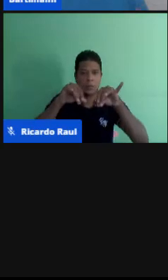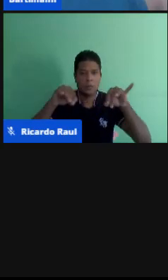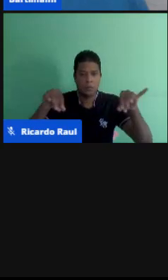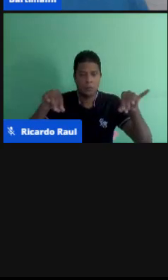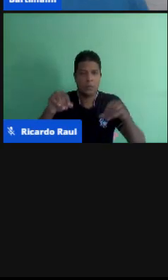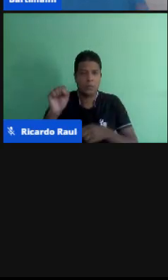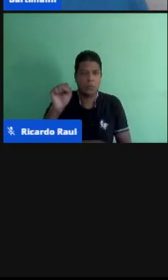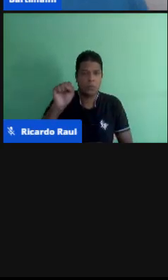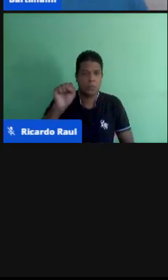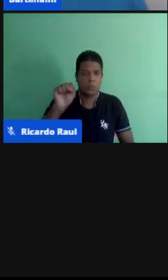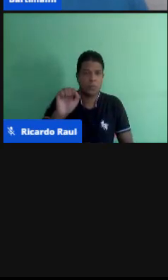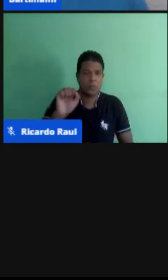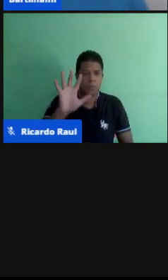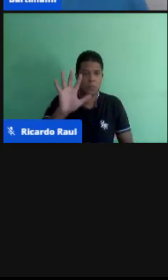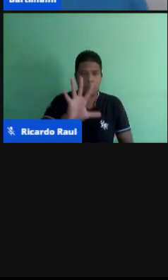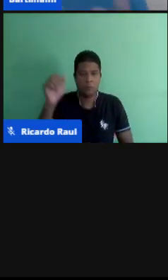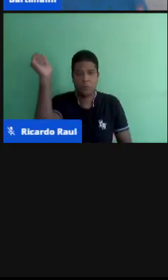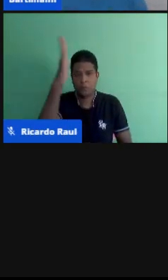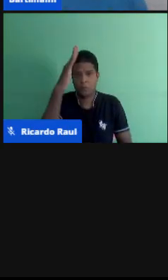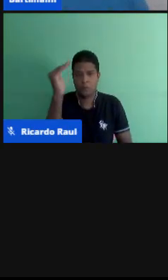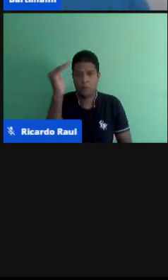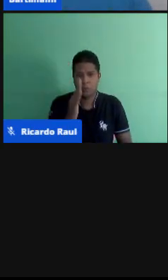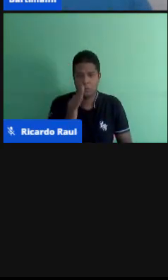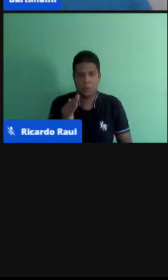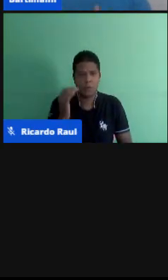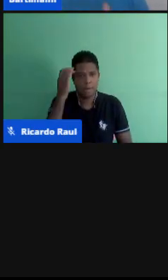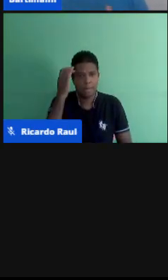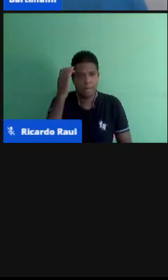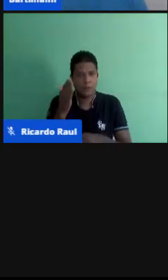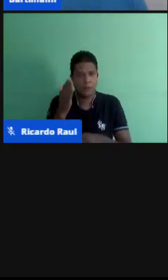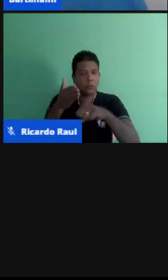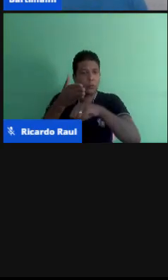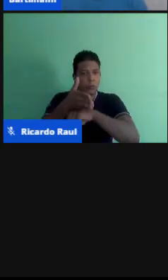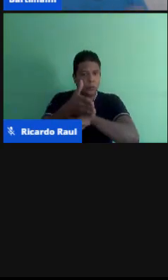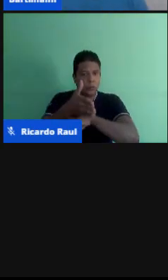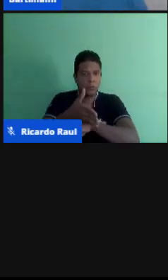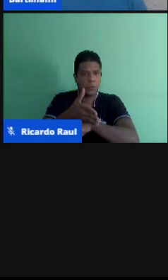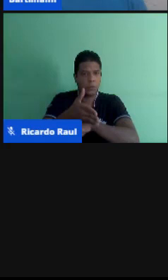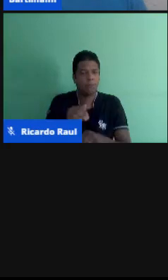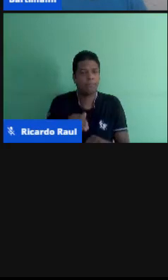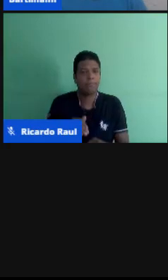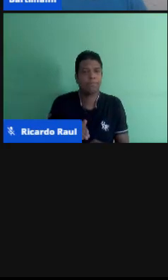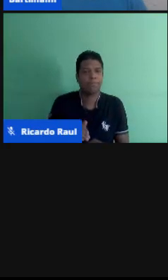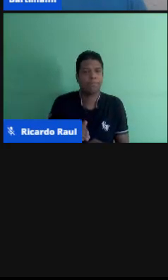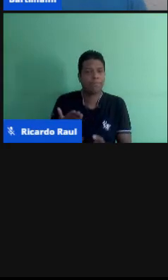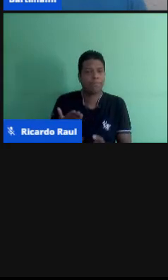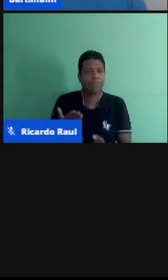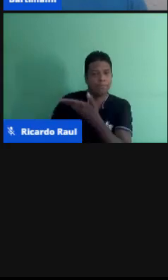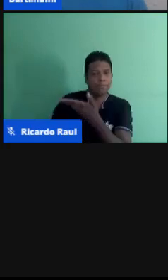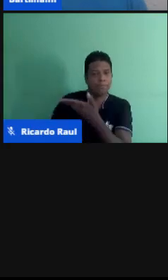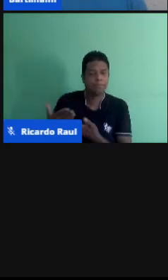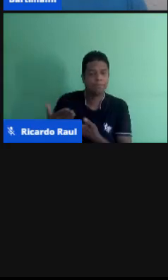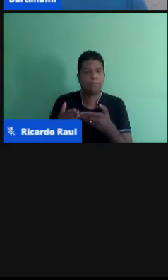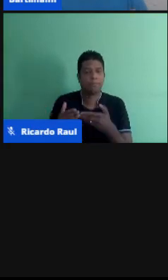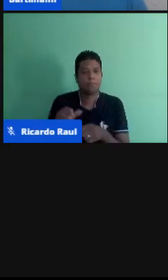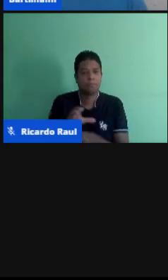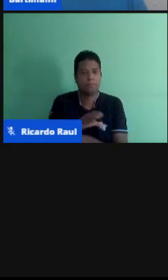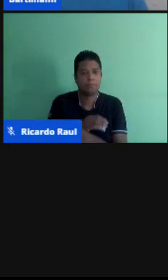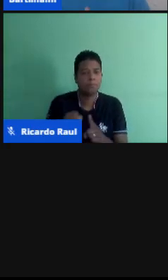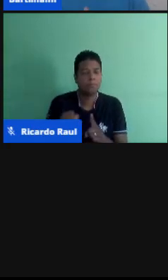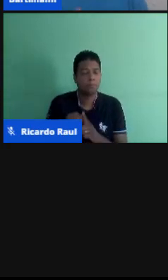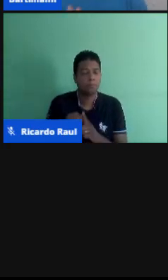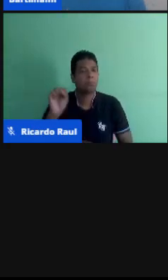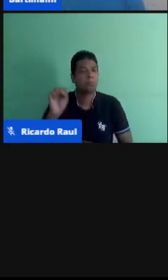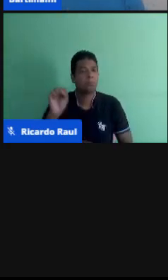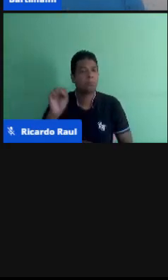e que isso seja disponibilizado, seja de fácil acesso, de fácil interação com a comunidade? E a resposta